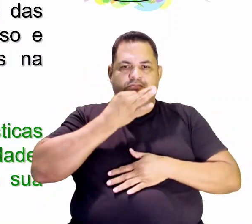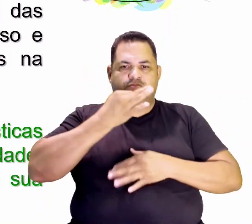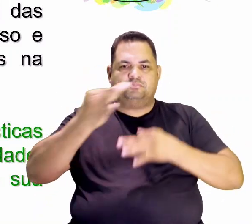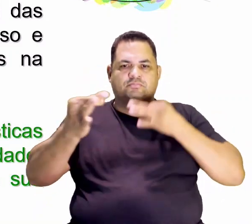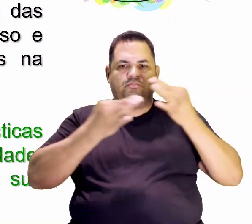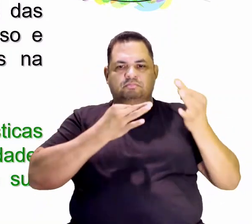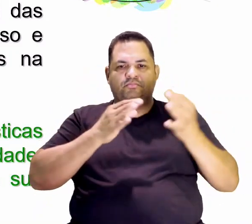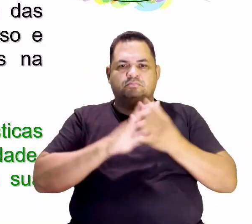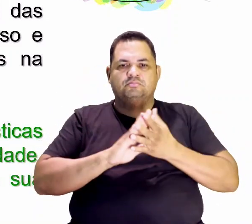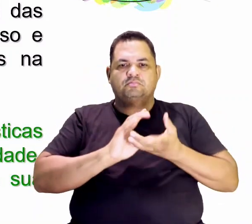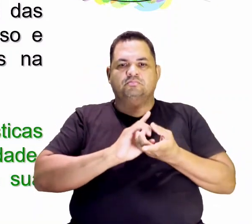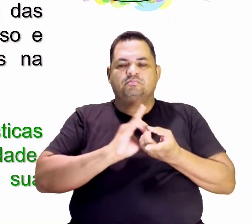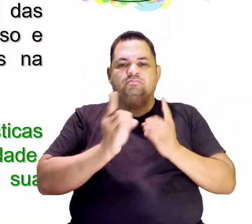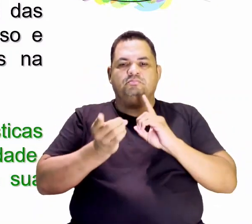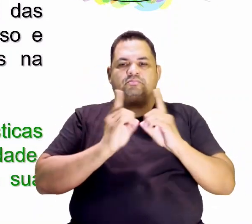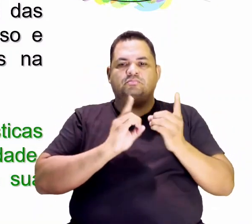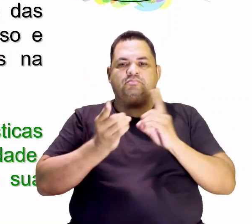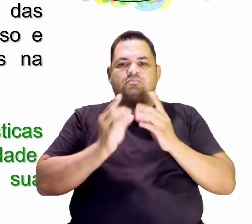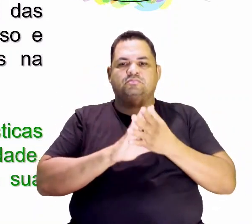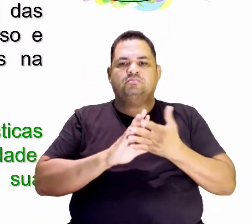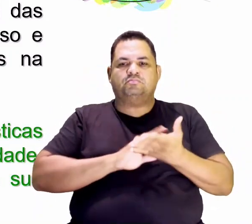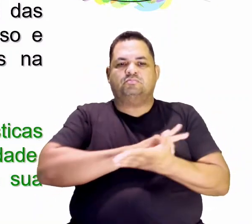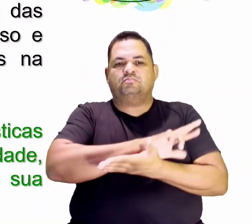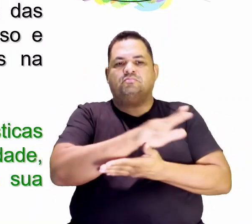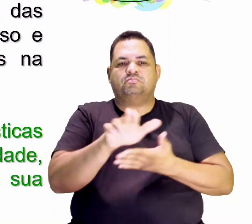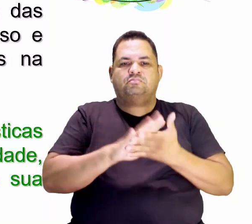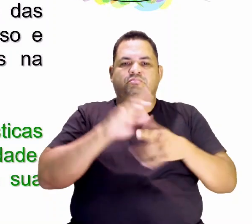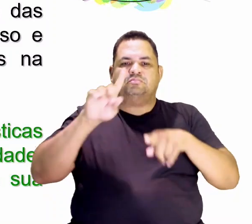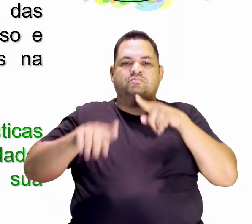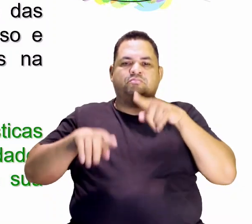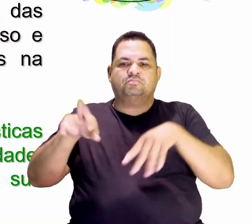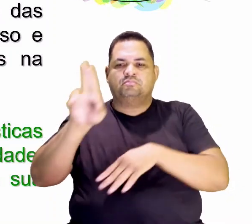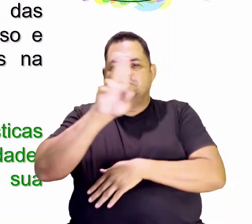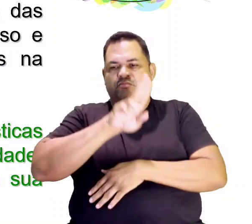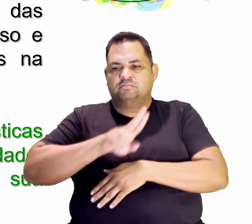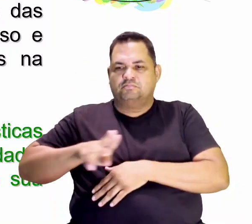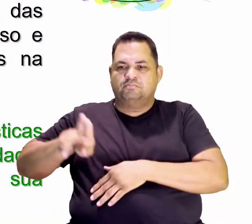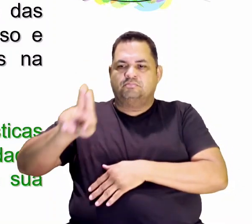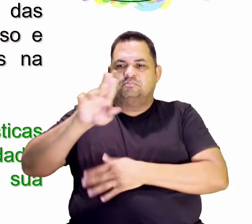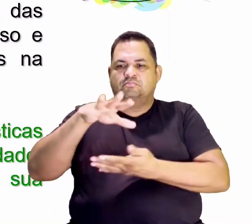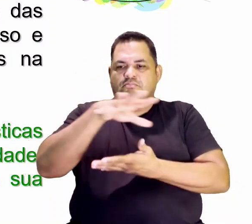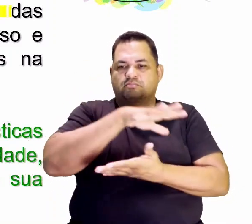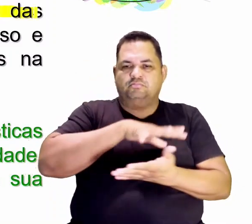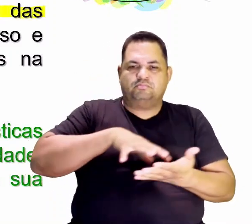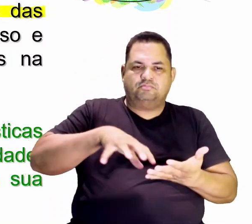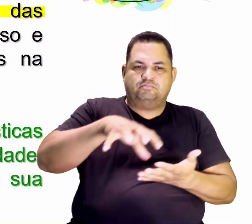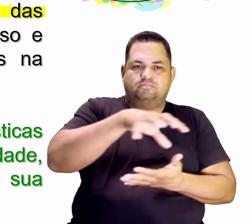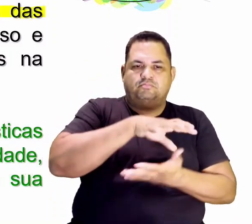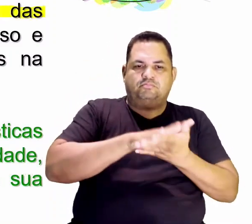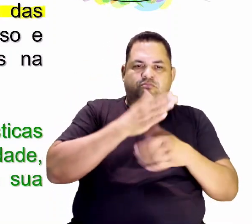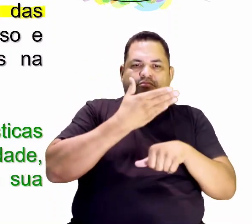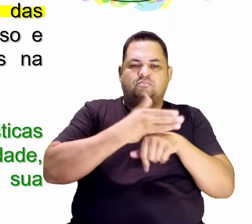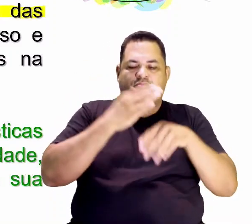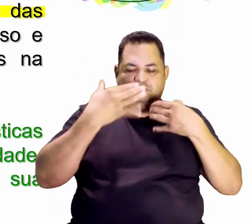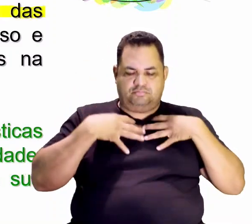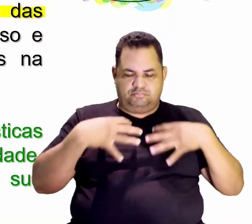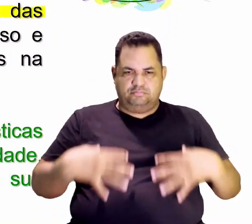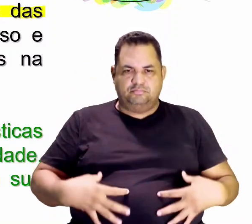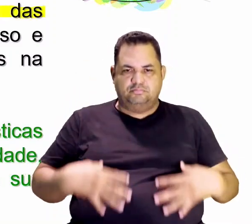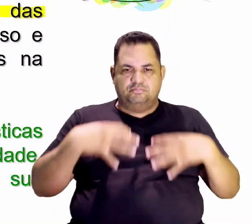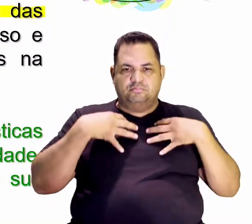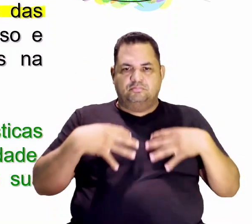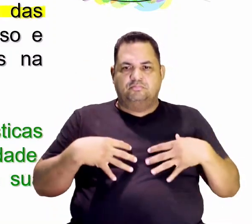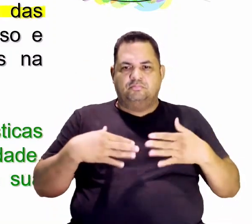crítica, dinâmica, heterogênea e variável da aplicabilidade das manifestações das